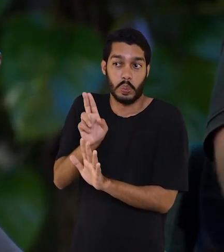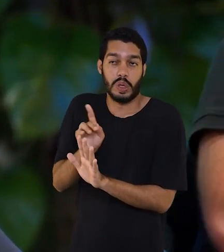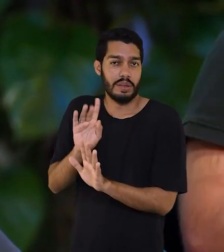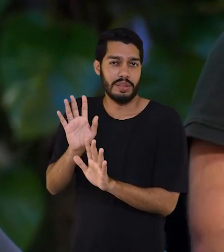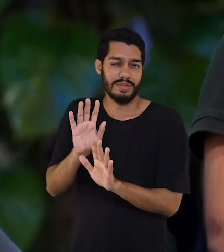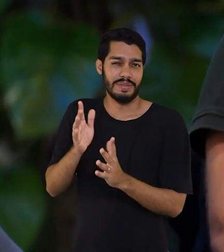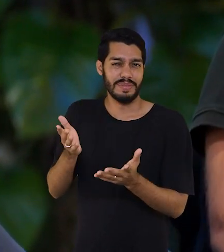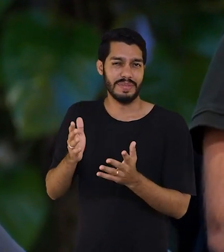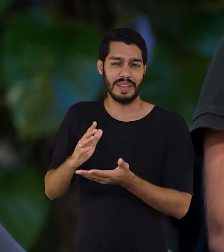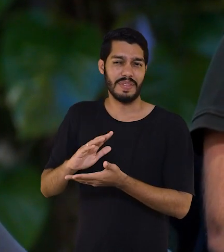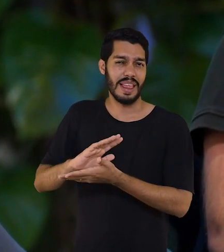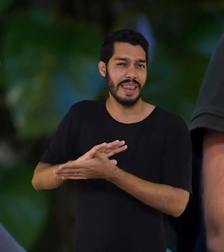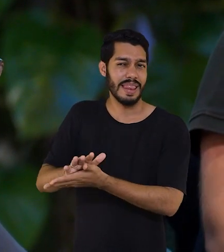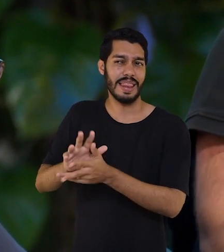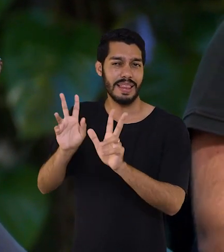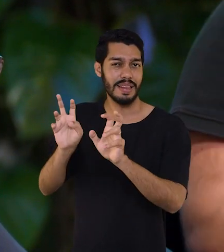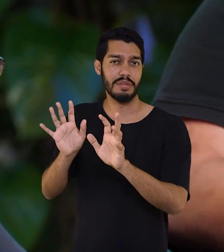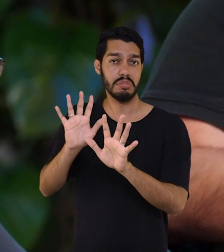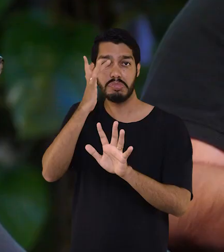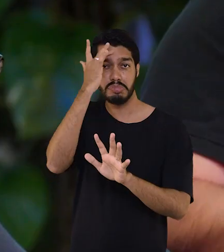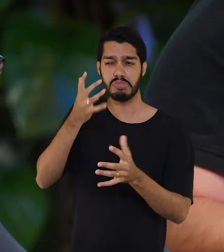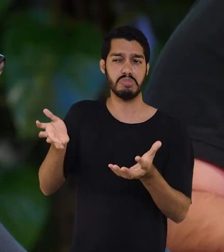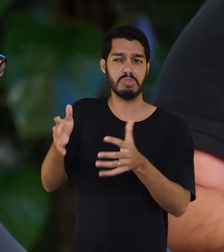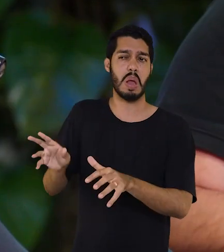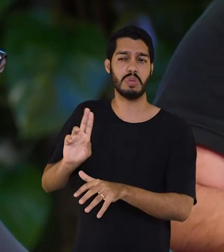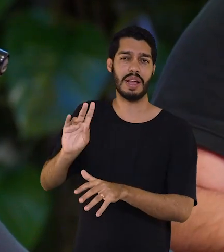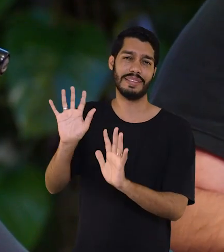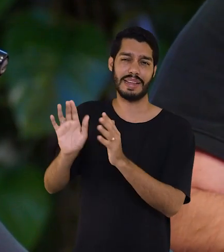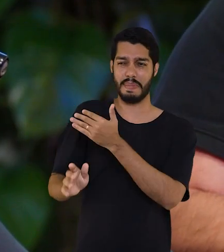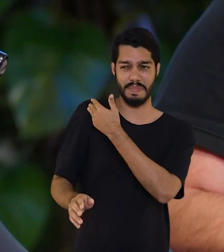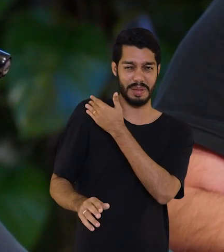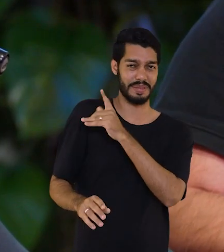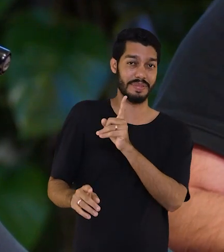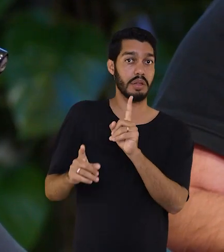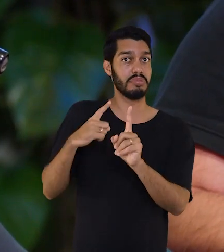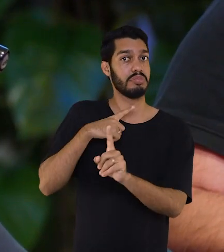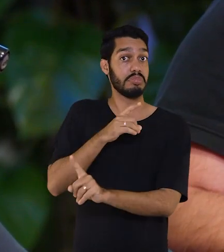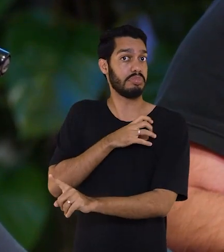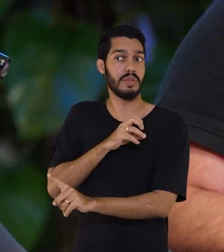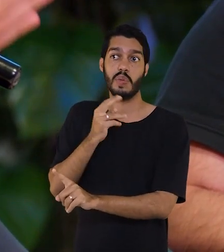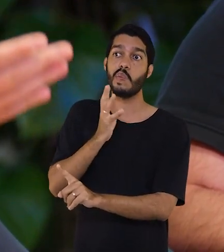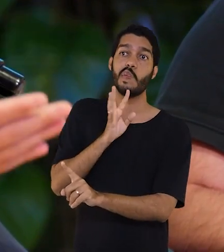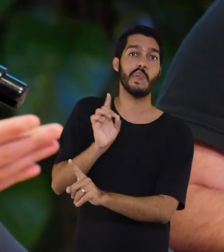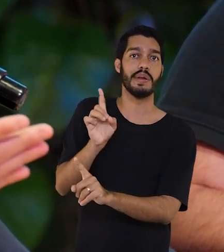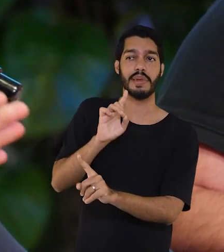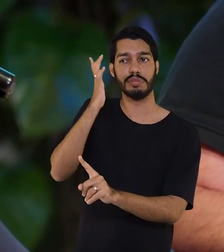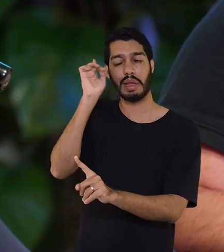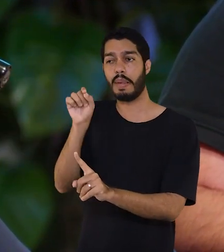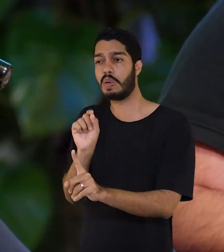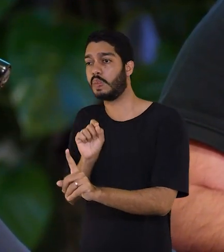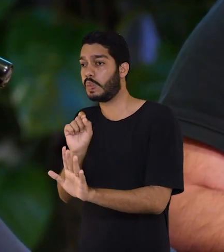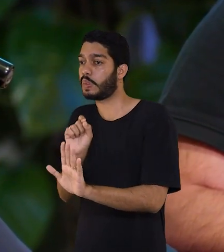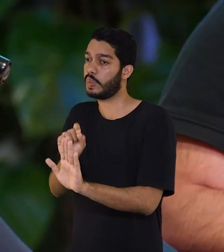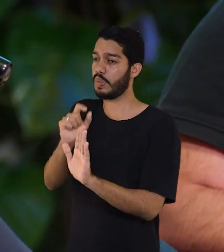para mim, não cola muito essa parte do preconceito de não usar. A pessoa que não quer usar, eu acho que é a pessoa que tem medo, ou